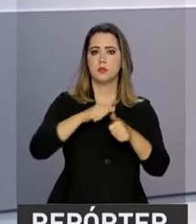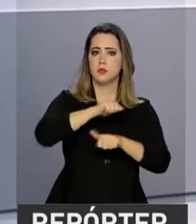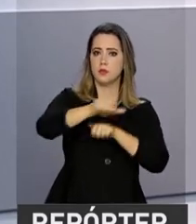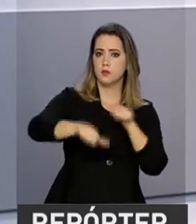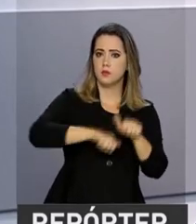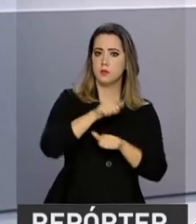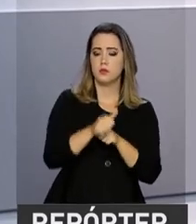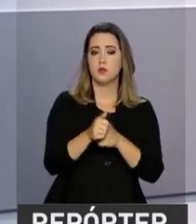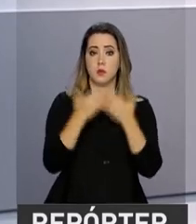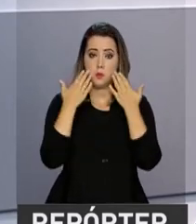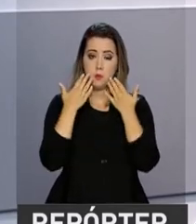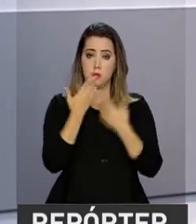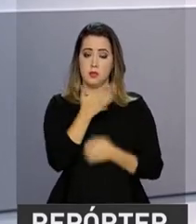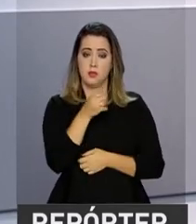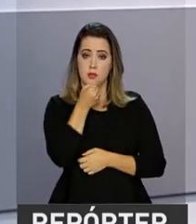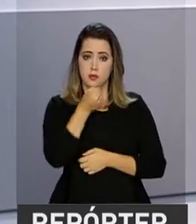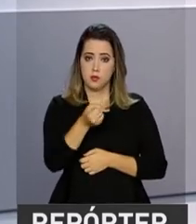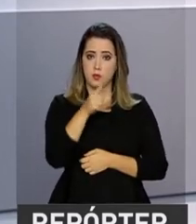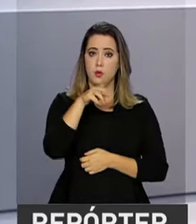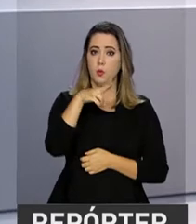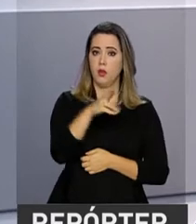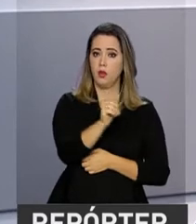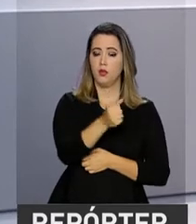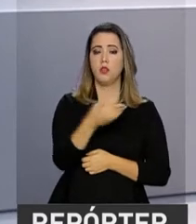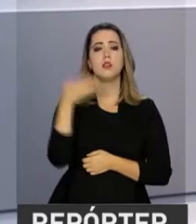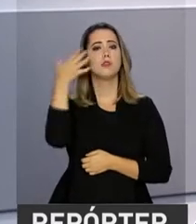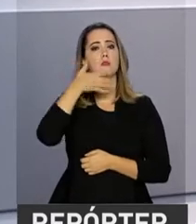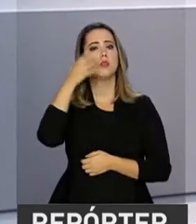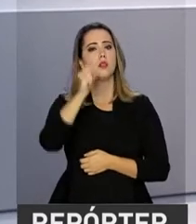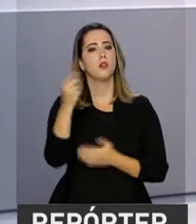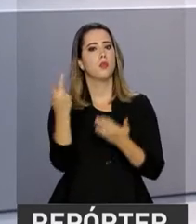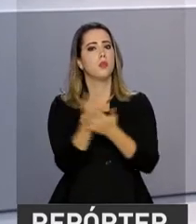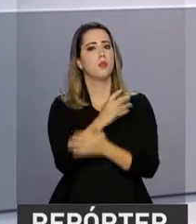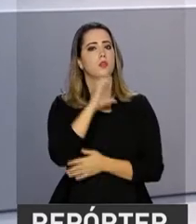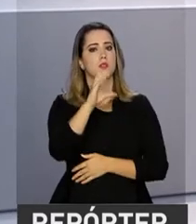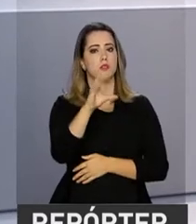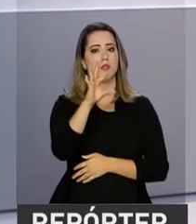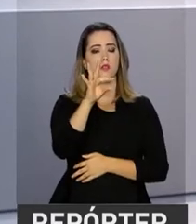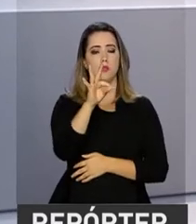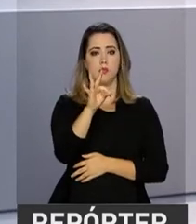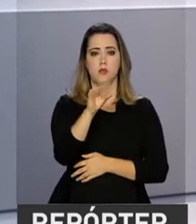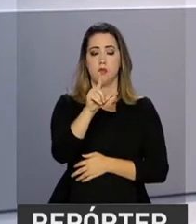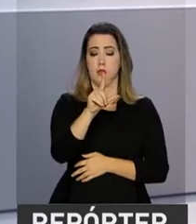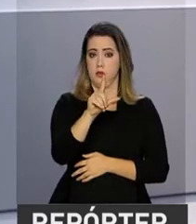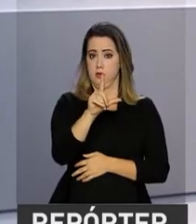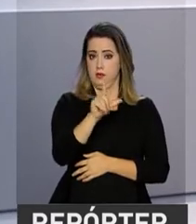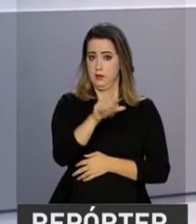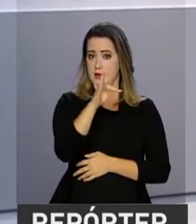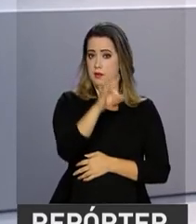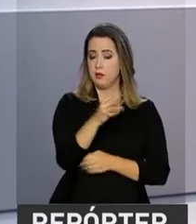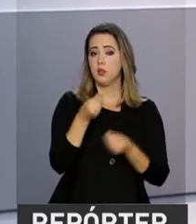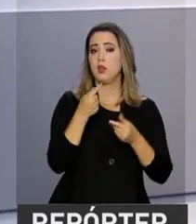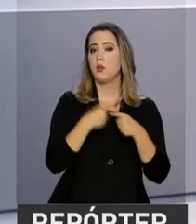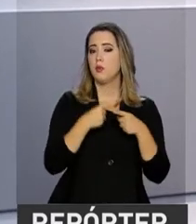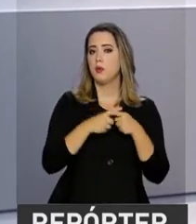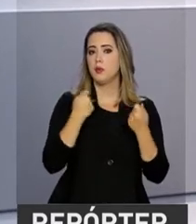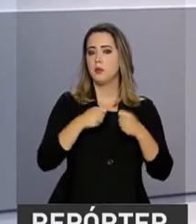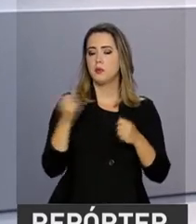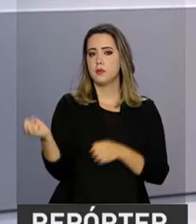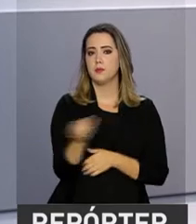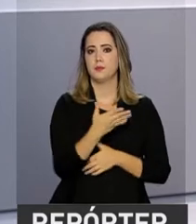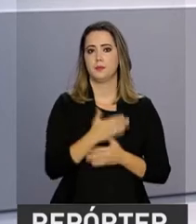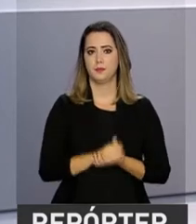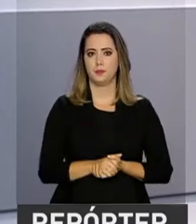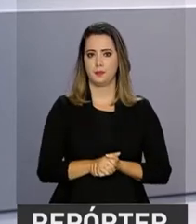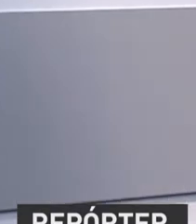modernizar. A repórter Luana Karen conta pra gente a história da Consolidação das Leis do Trabalho e por que ela precisa ser